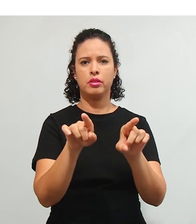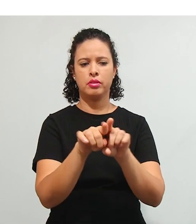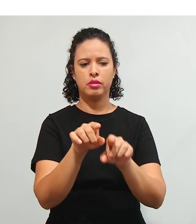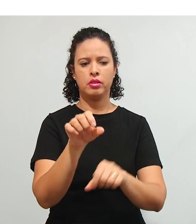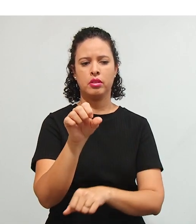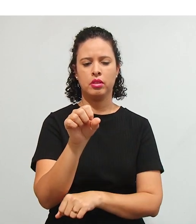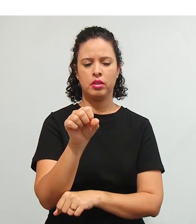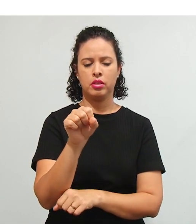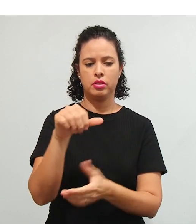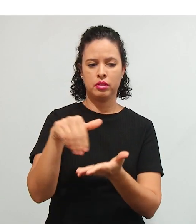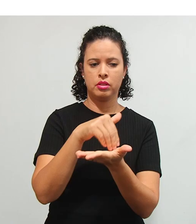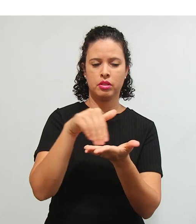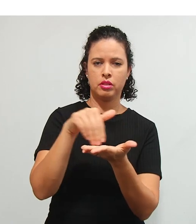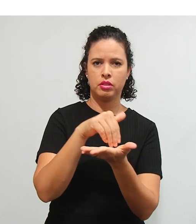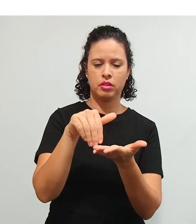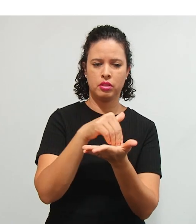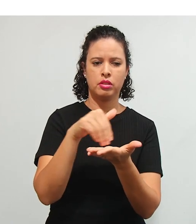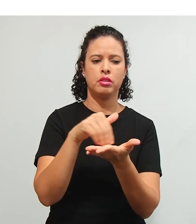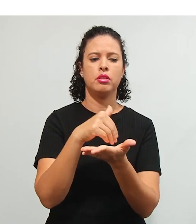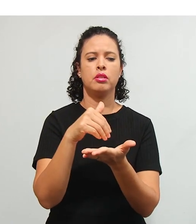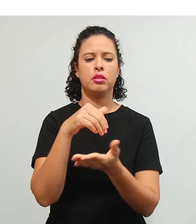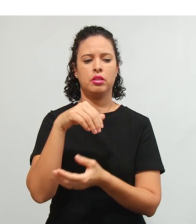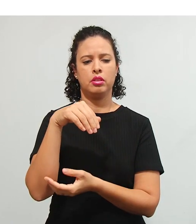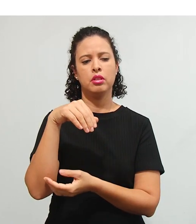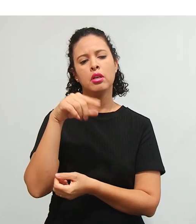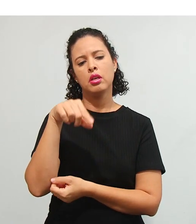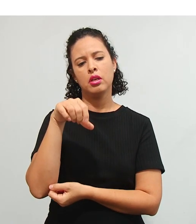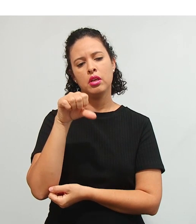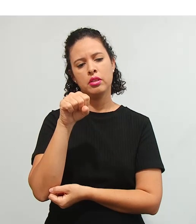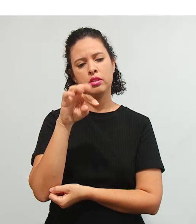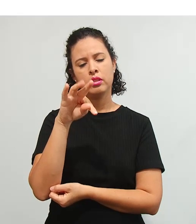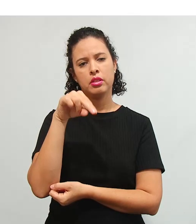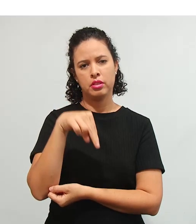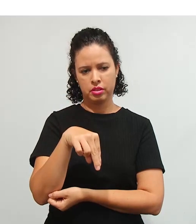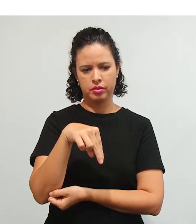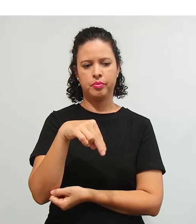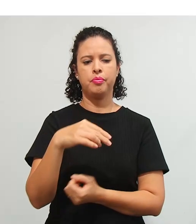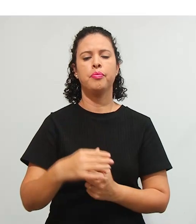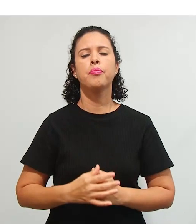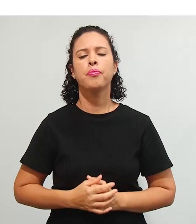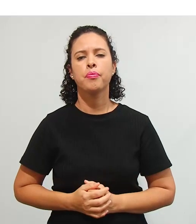da Secretaria do Tesouro Nacional. Bom,